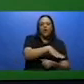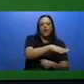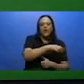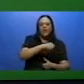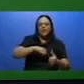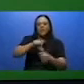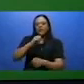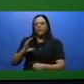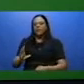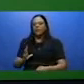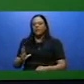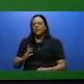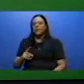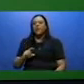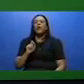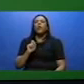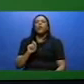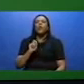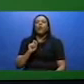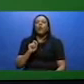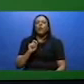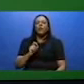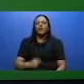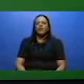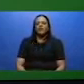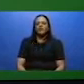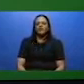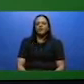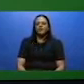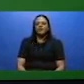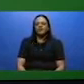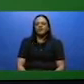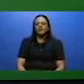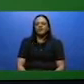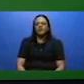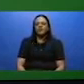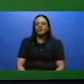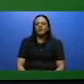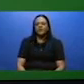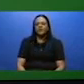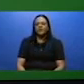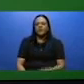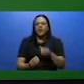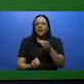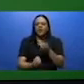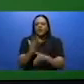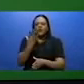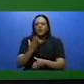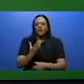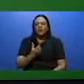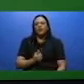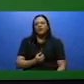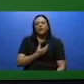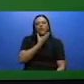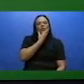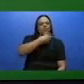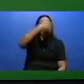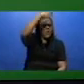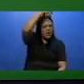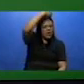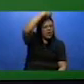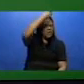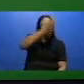foram os elementos que levaram as aldeias? Então, pode fazer mais de um X. Mas foi o surgimento de um rei? A gente falou